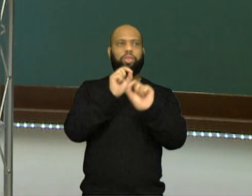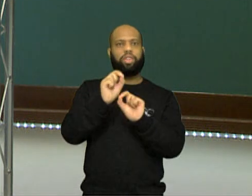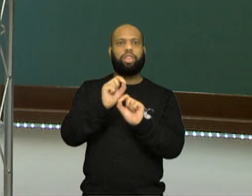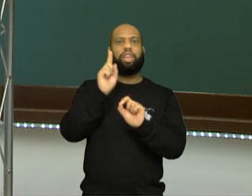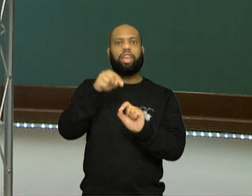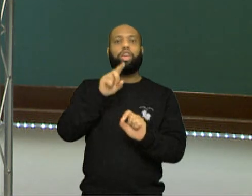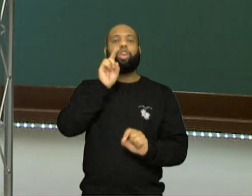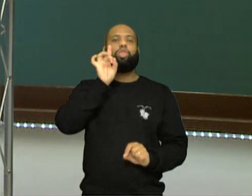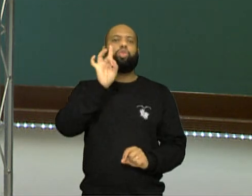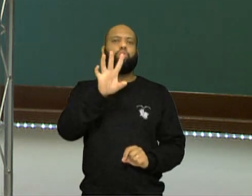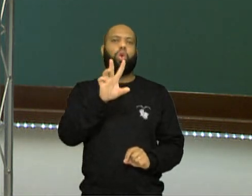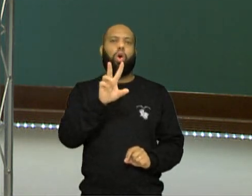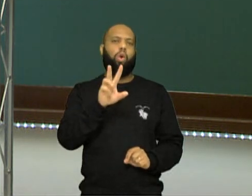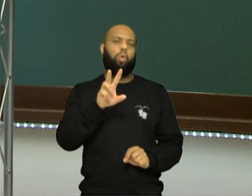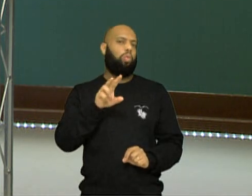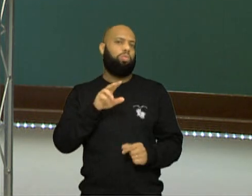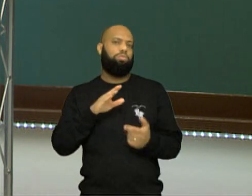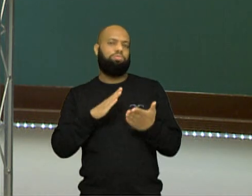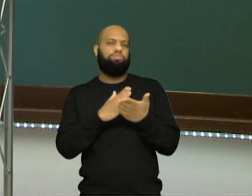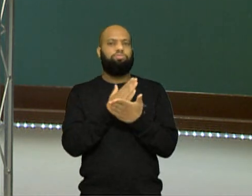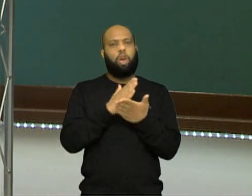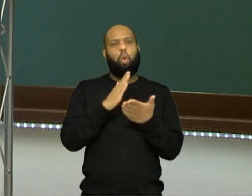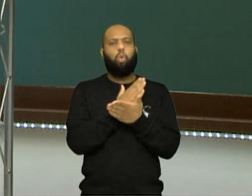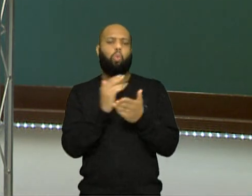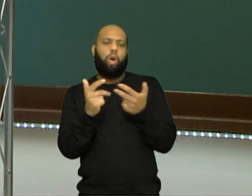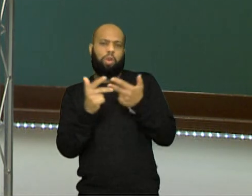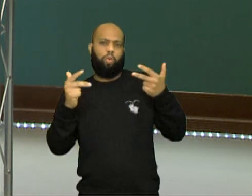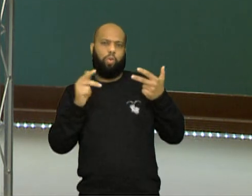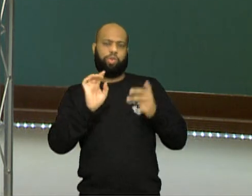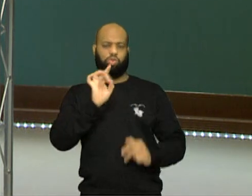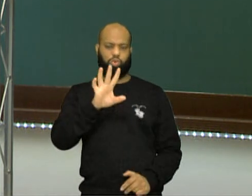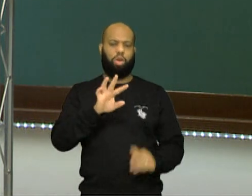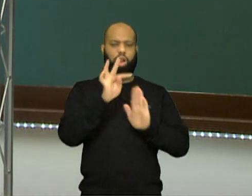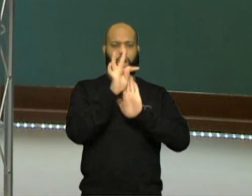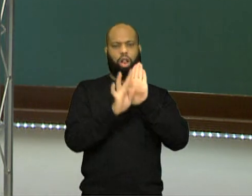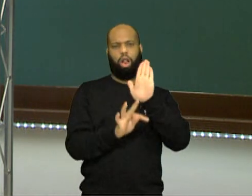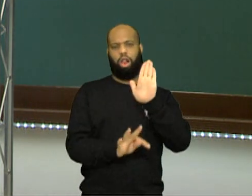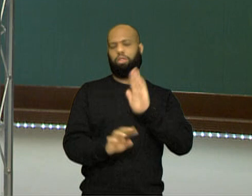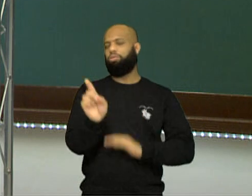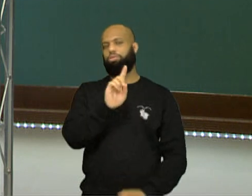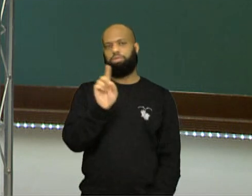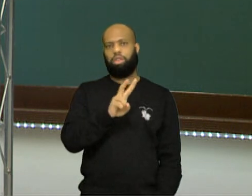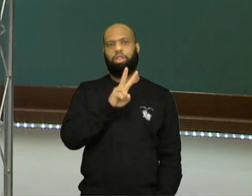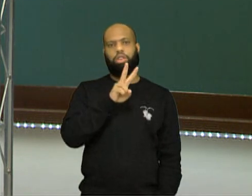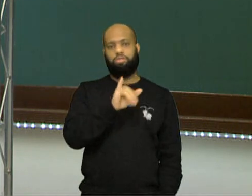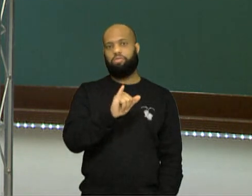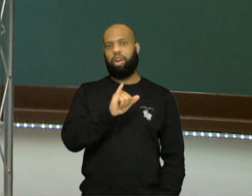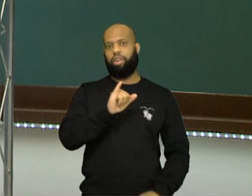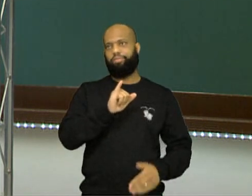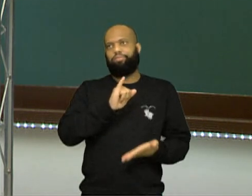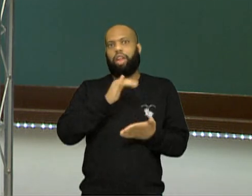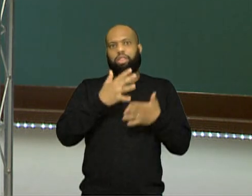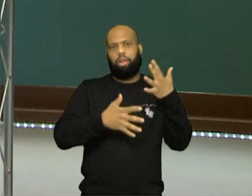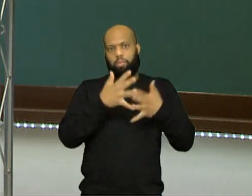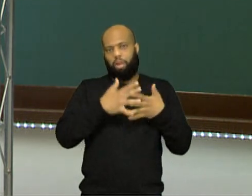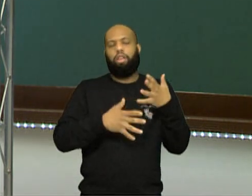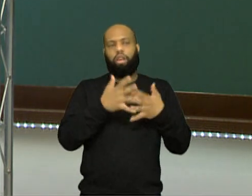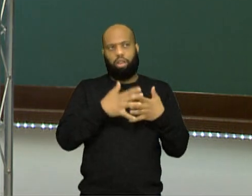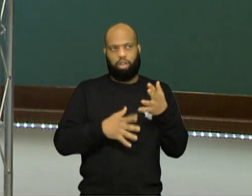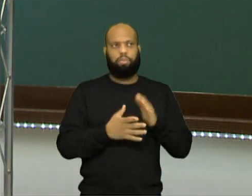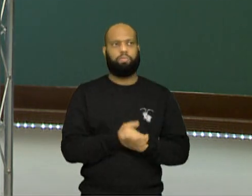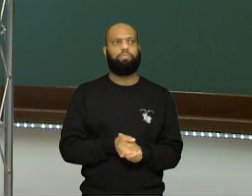uma campanha. Então ele faz. Ele não pode ter muito texto, porque senão vai tirar o foco da campanha, que é a